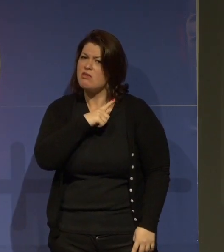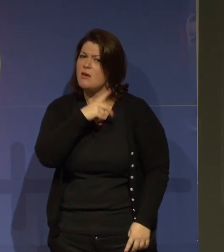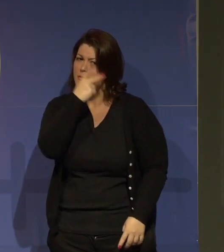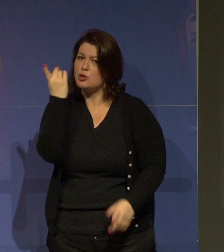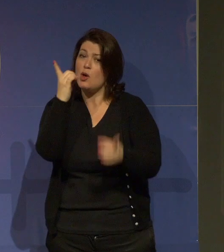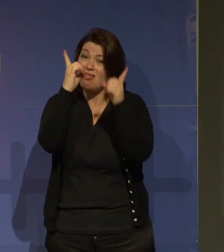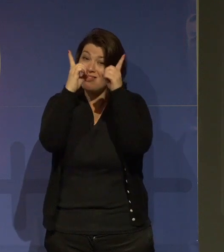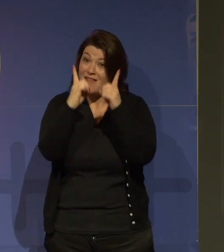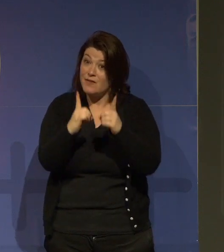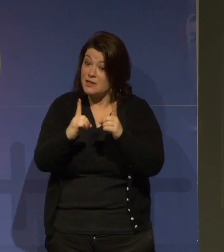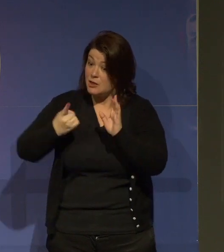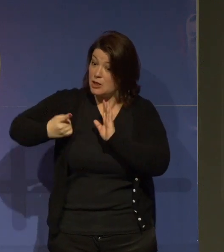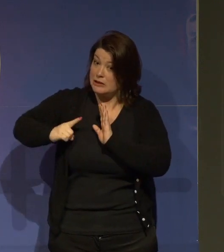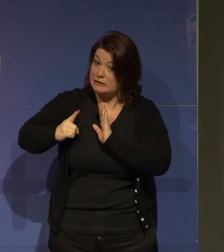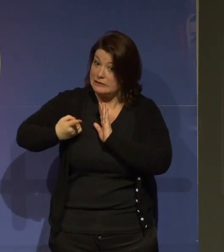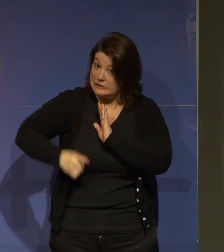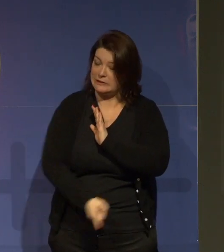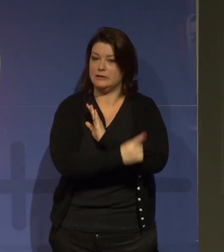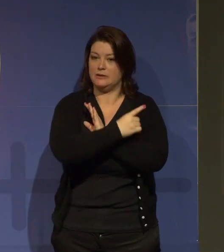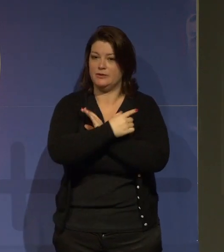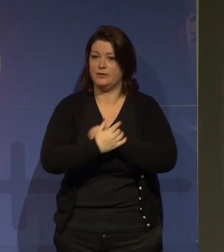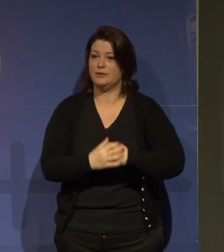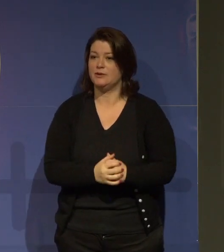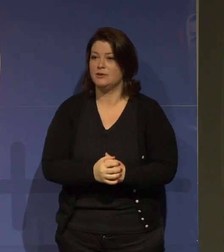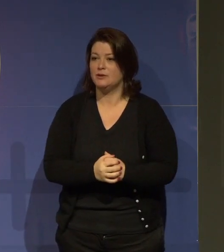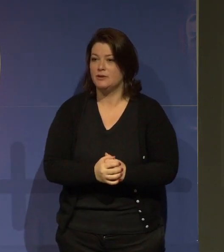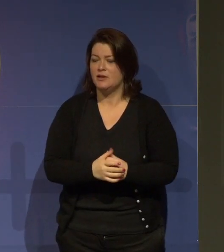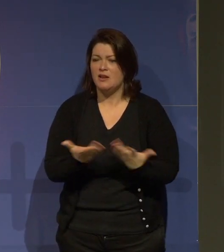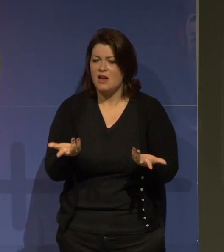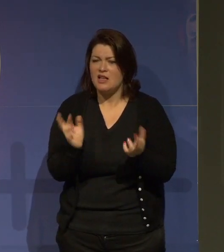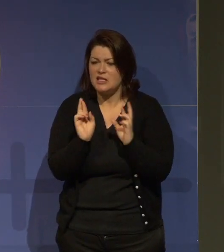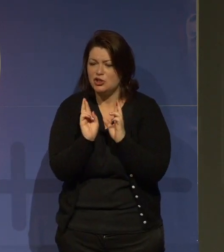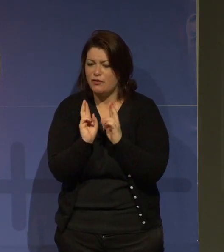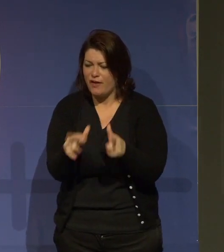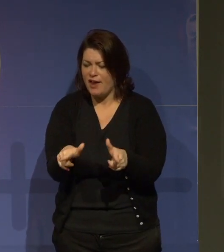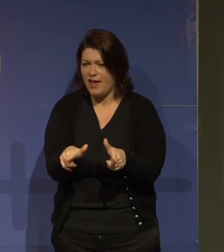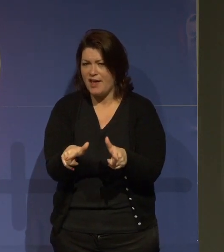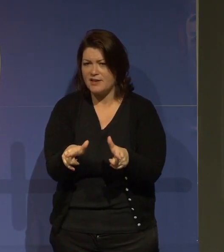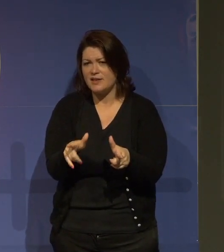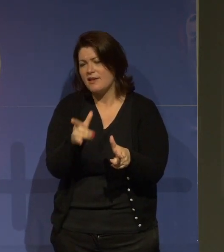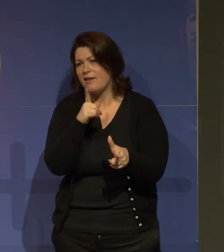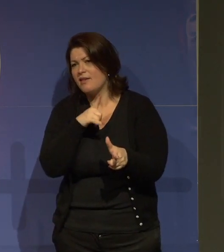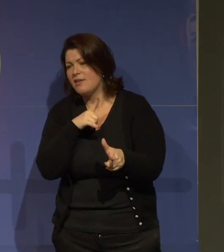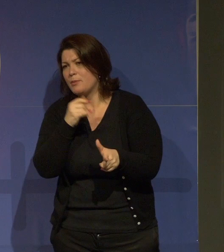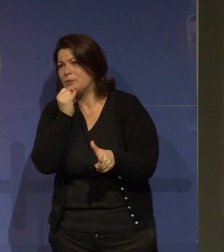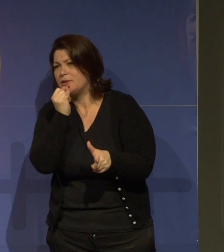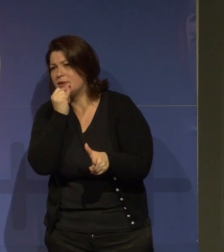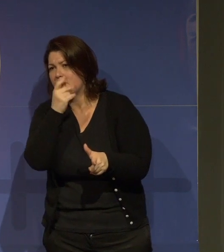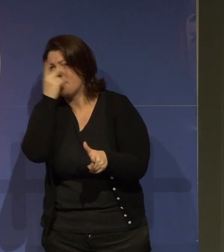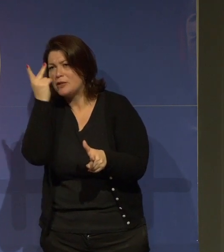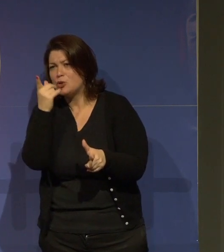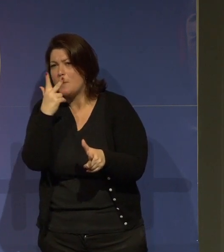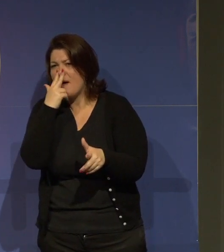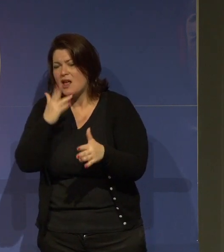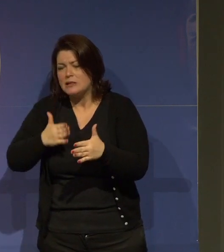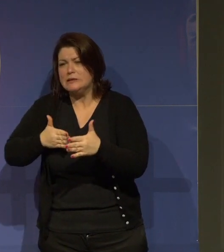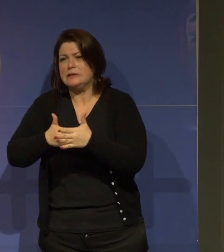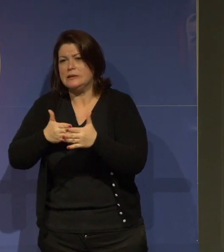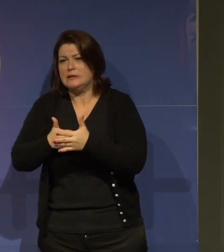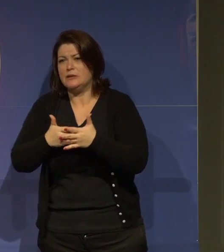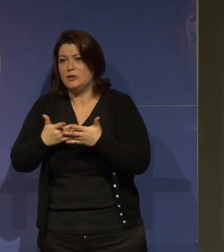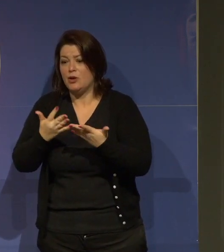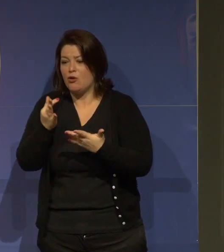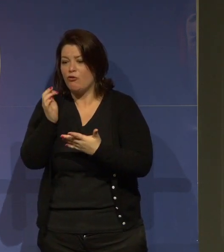deficiência severa, e que essa diferença engloba pessoas que têm alguma limitação